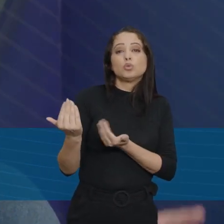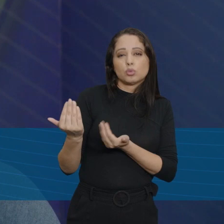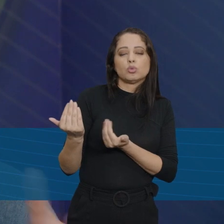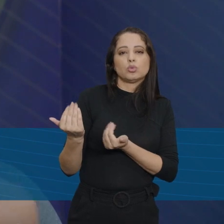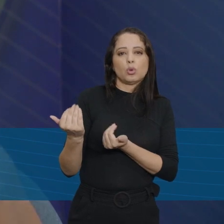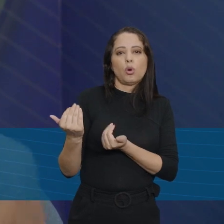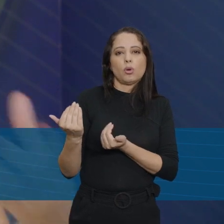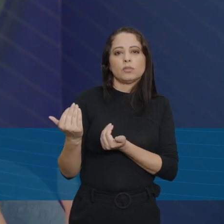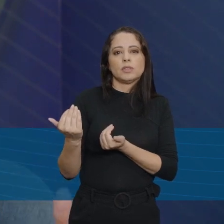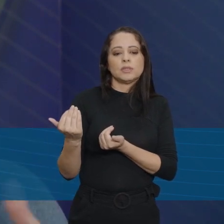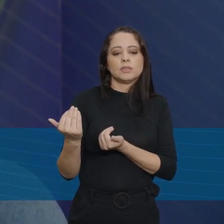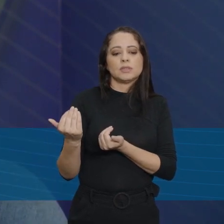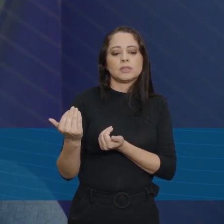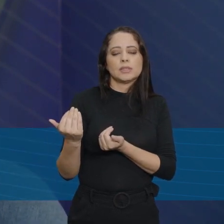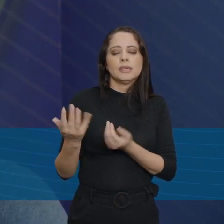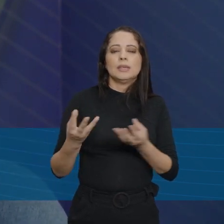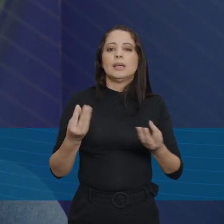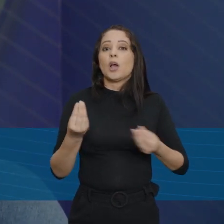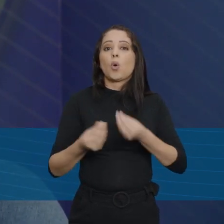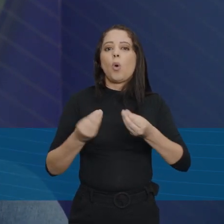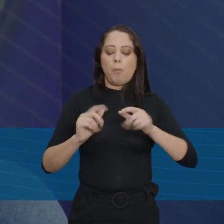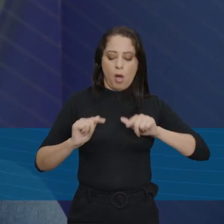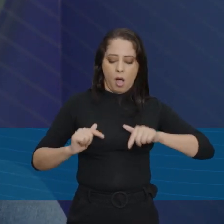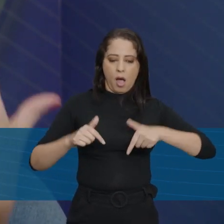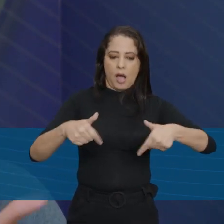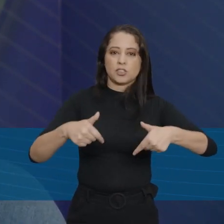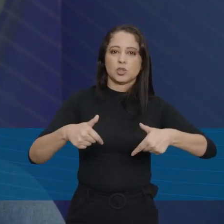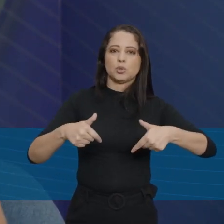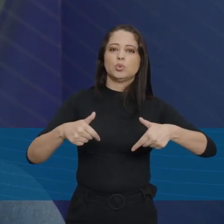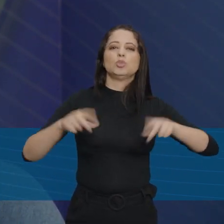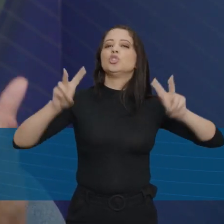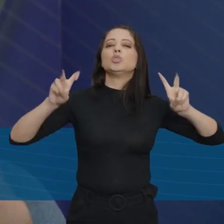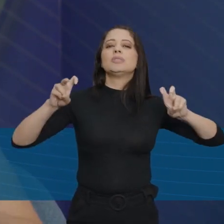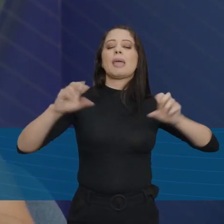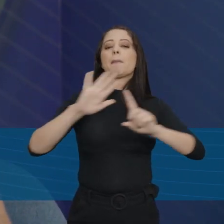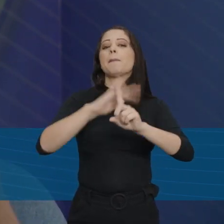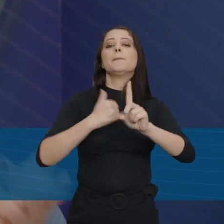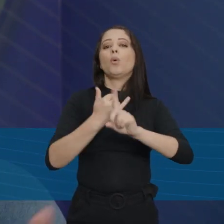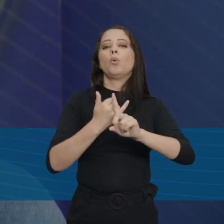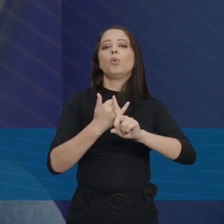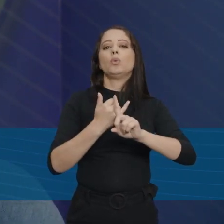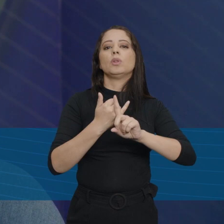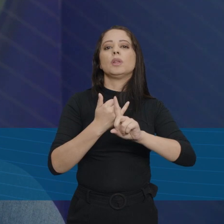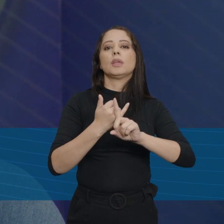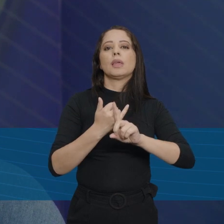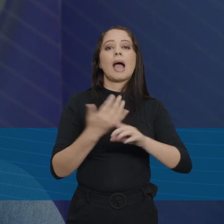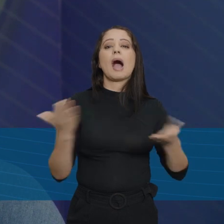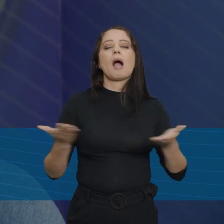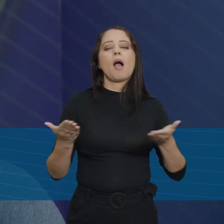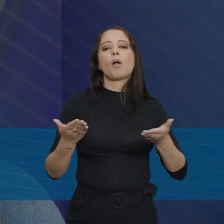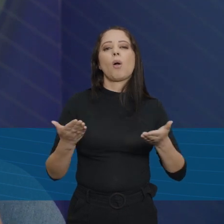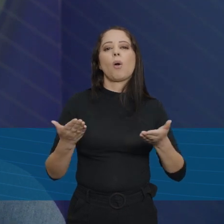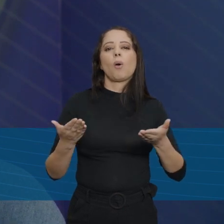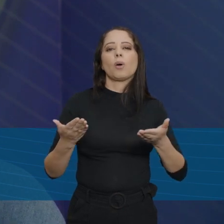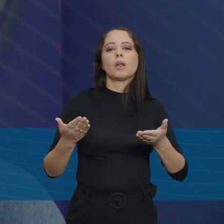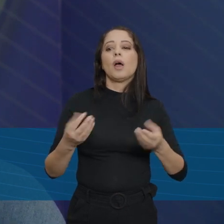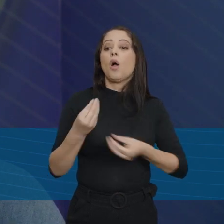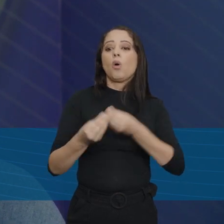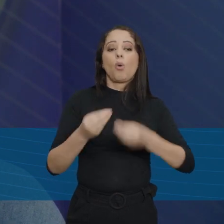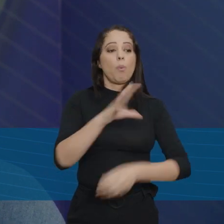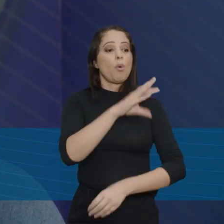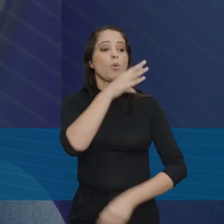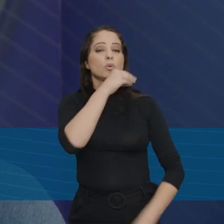dos jovens, dos alunos em si, como que eles reagem a esses assuntos do bullying? Como que vocês acham que essas novas